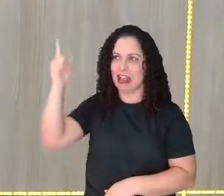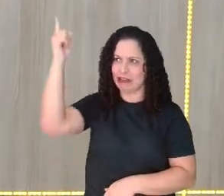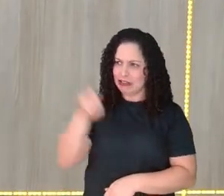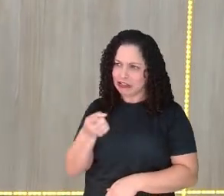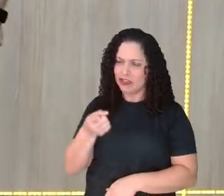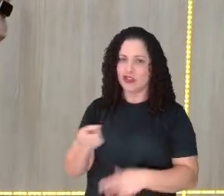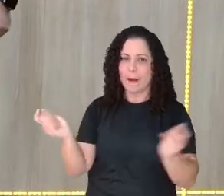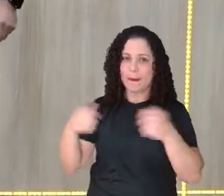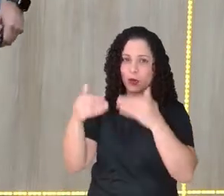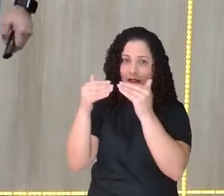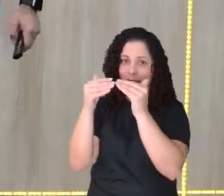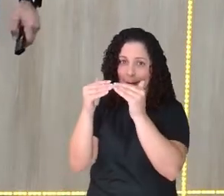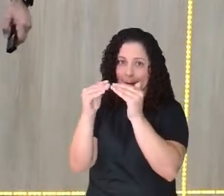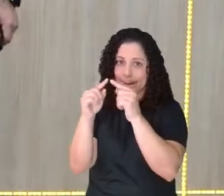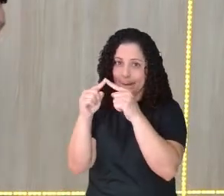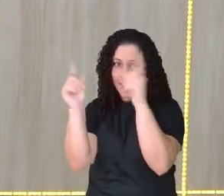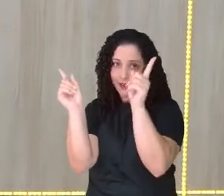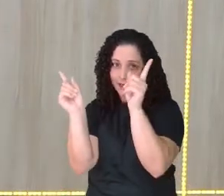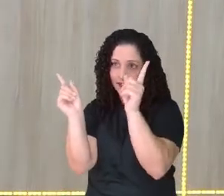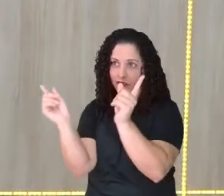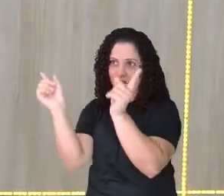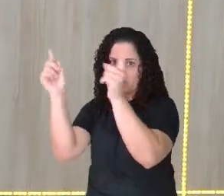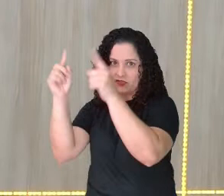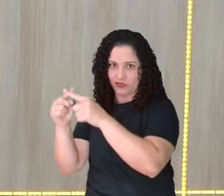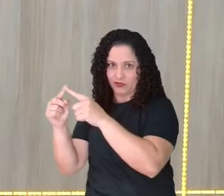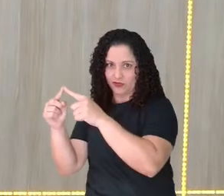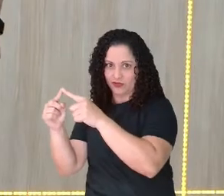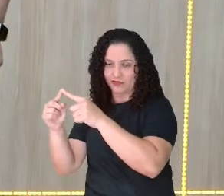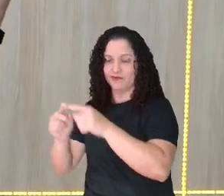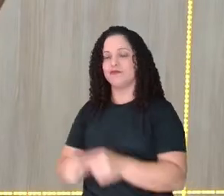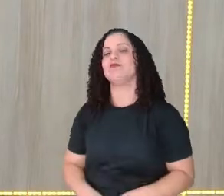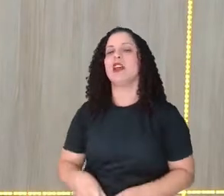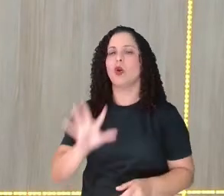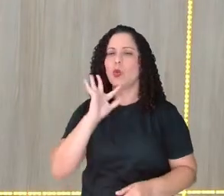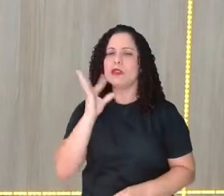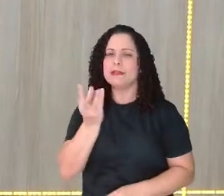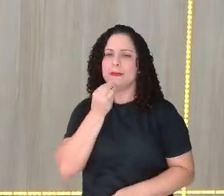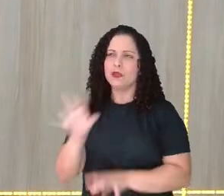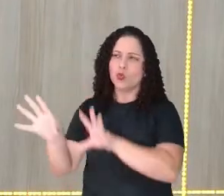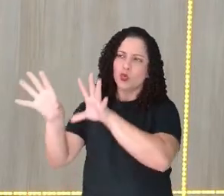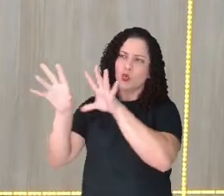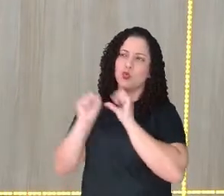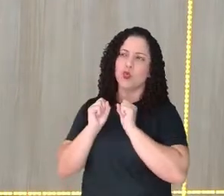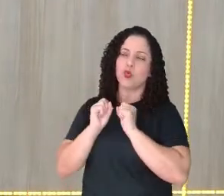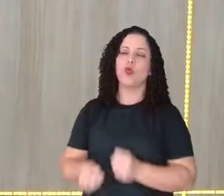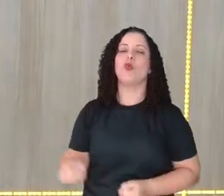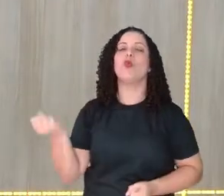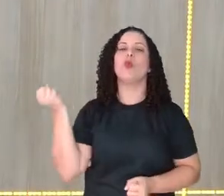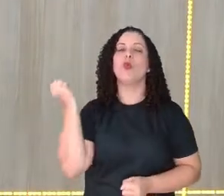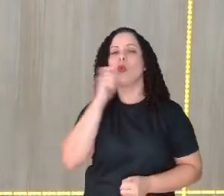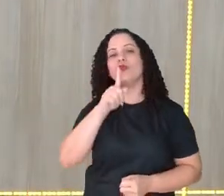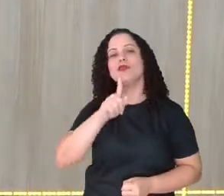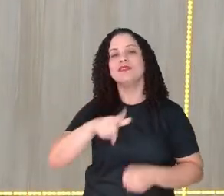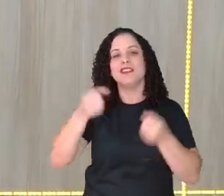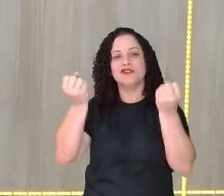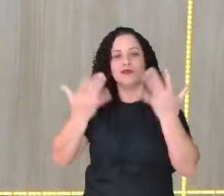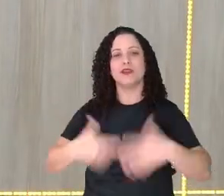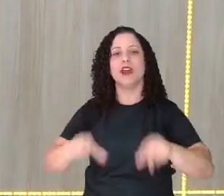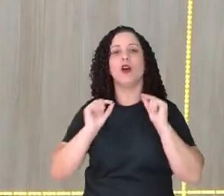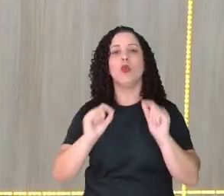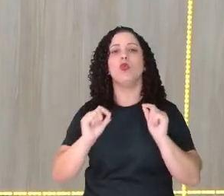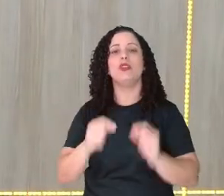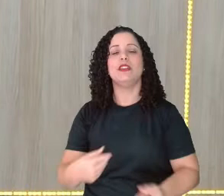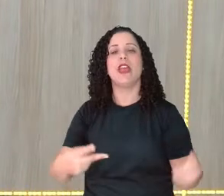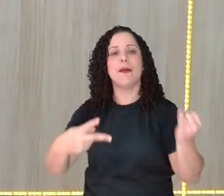ser abertas ou fechadas. Com esses conhecimentos, a gente consegue definir polígonos, tá?